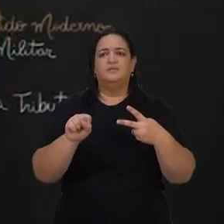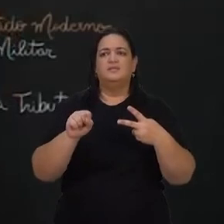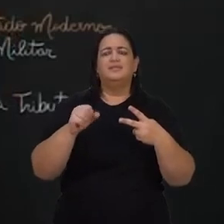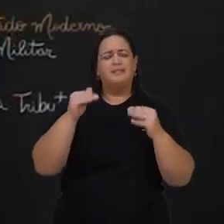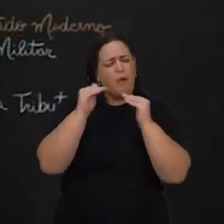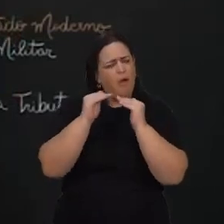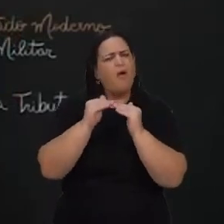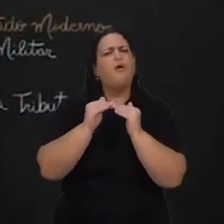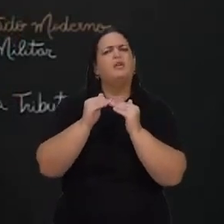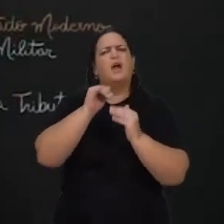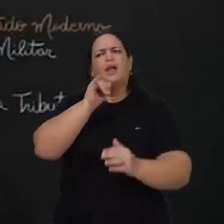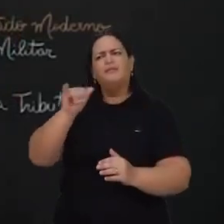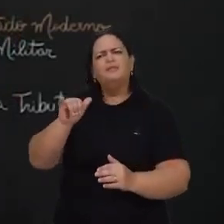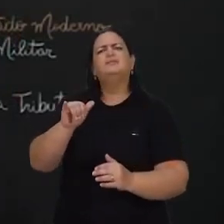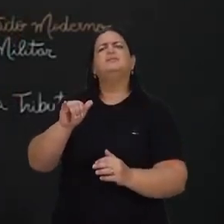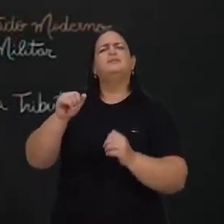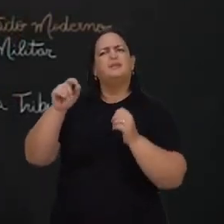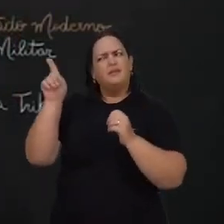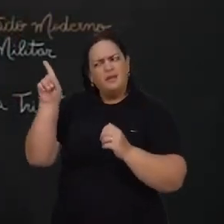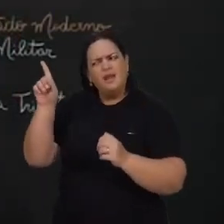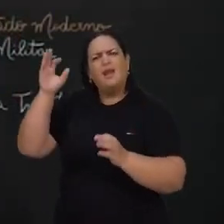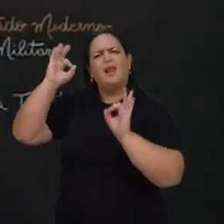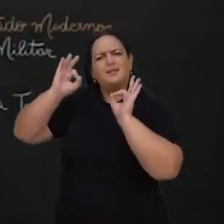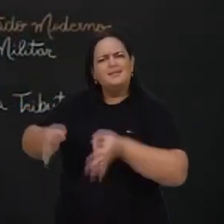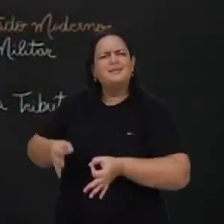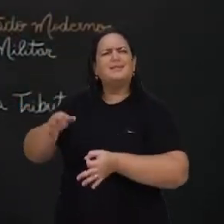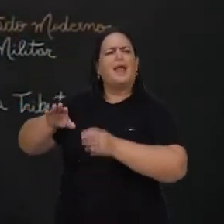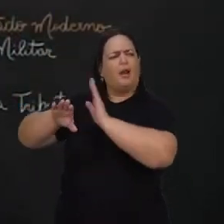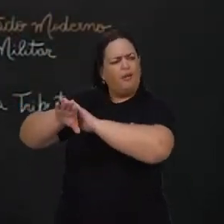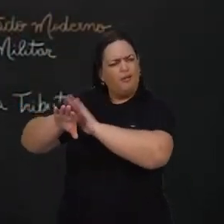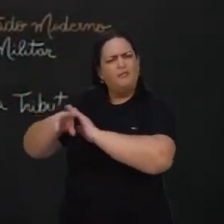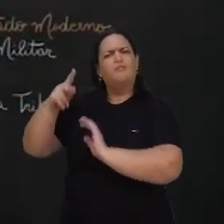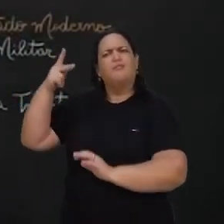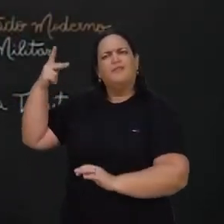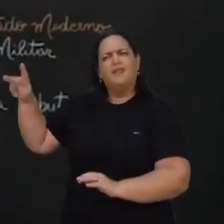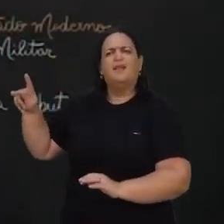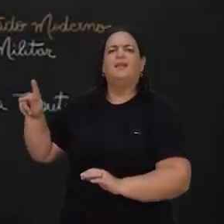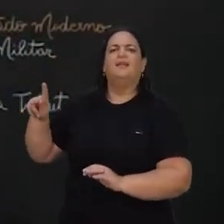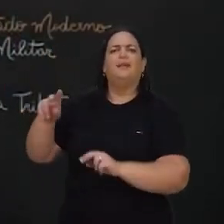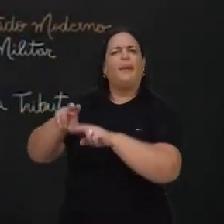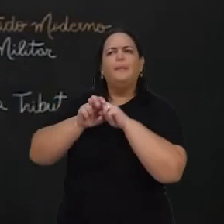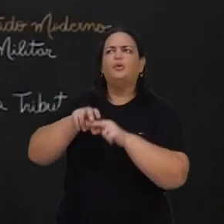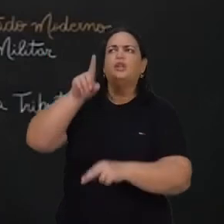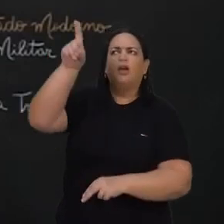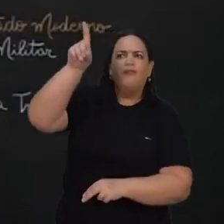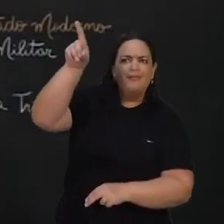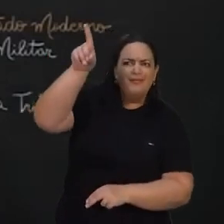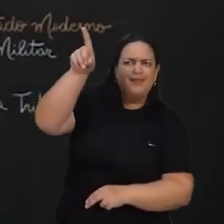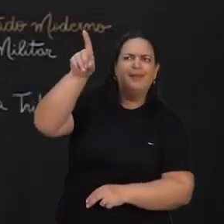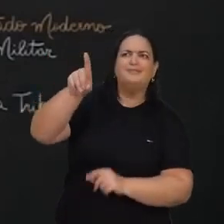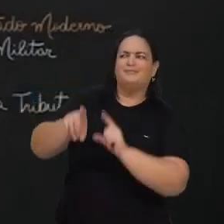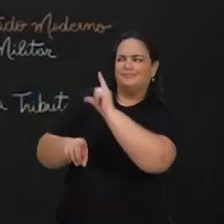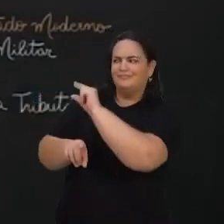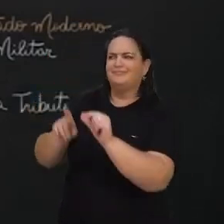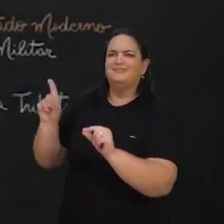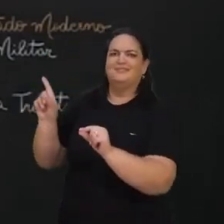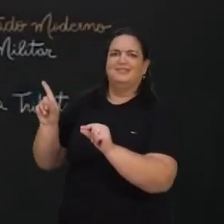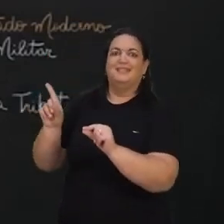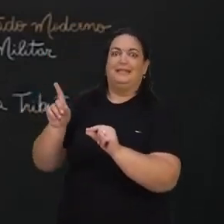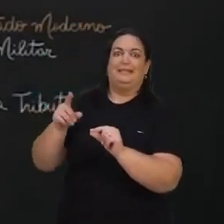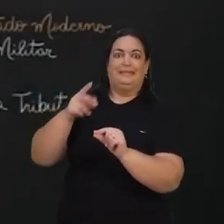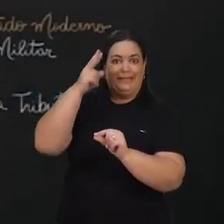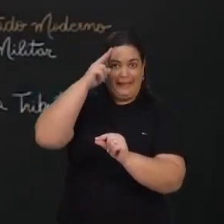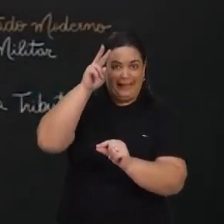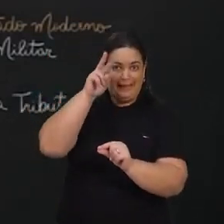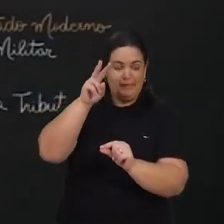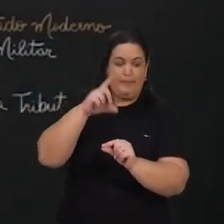acontecer mesmo, esse poder na mão do rei, porque o rei era um escolhido de Deus, lembra que a concepção religiosa ainda era muito importante,